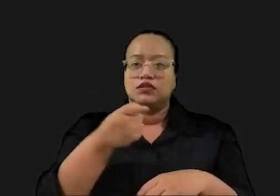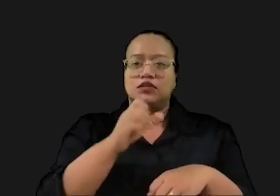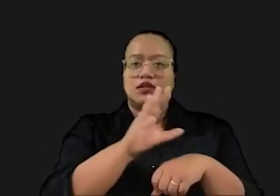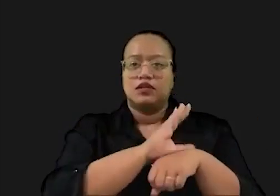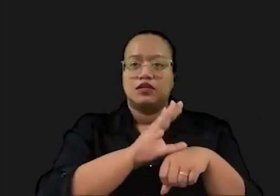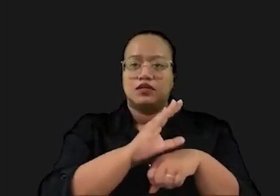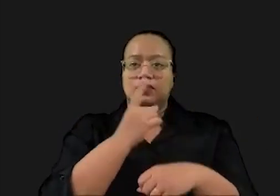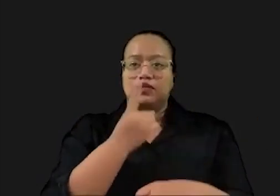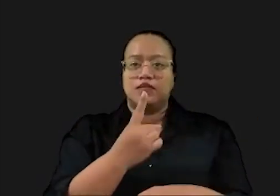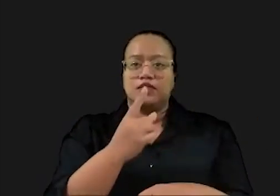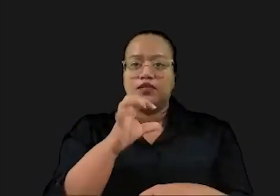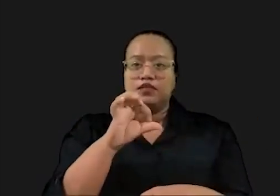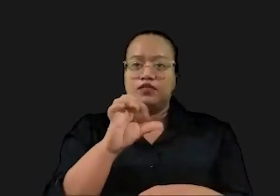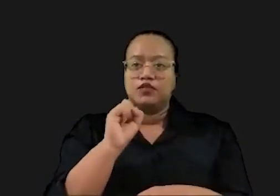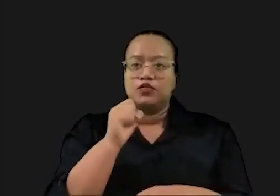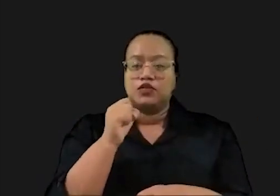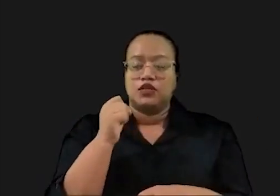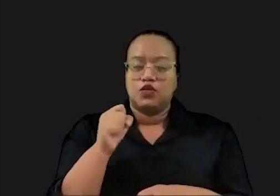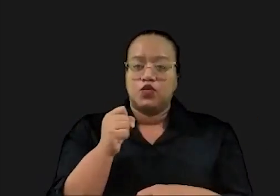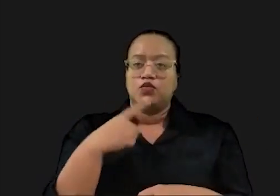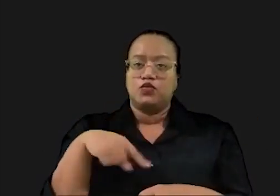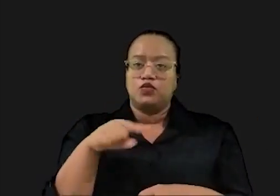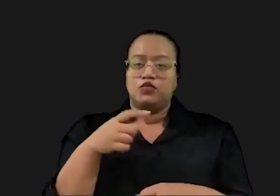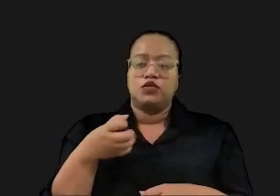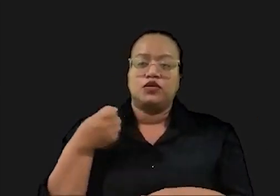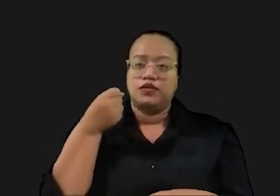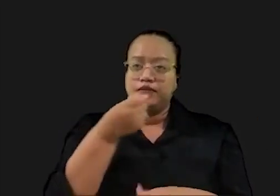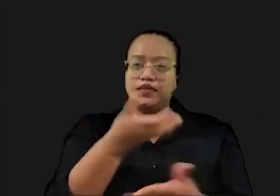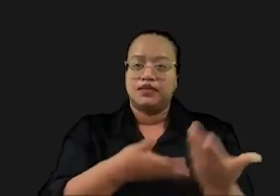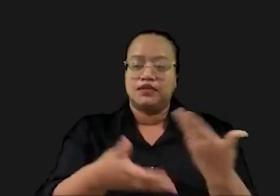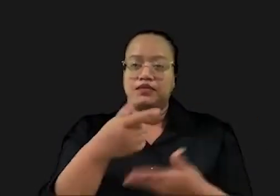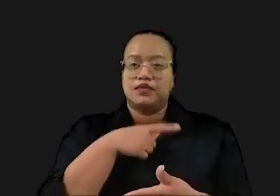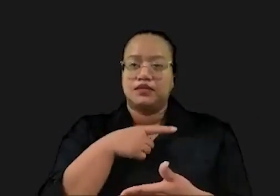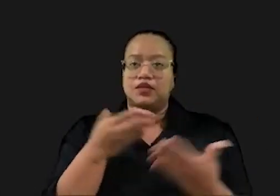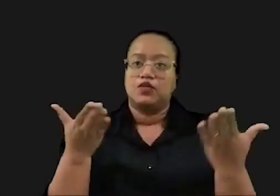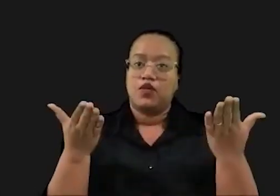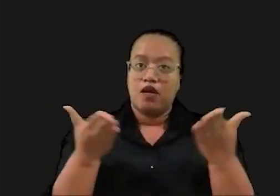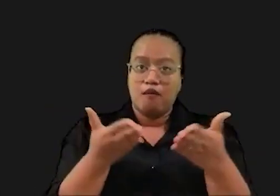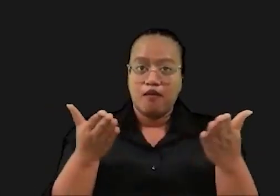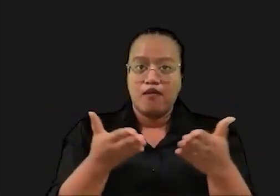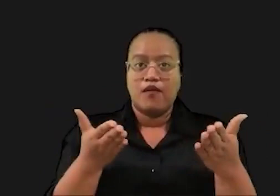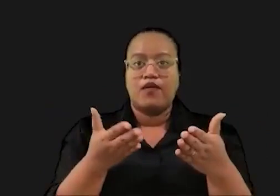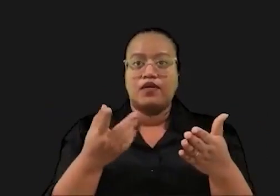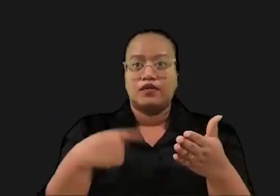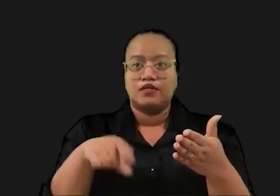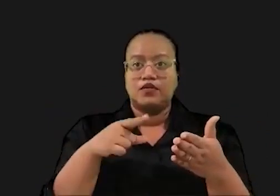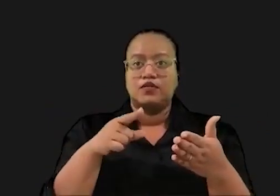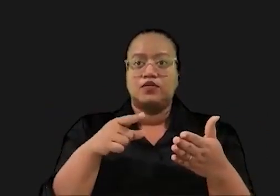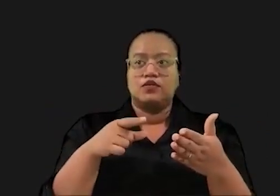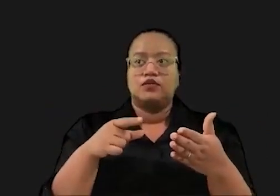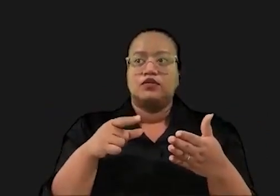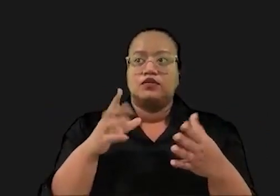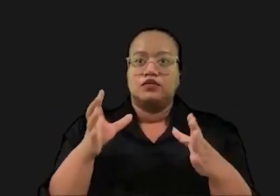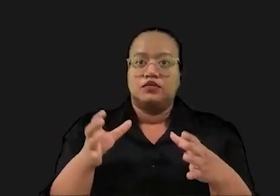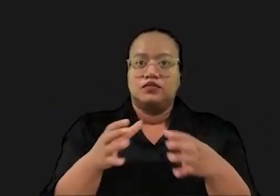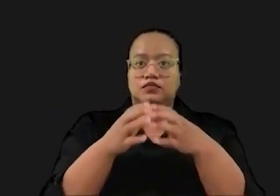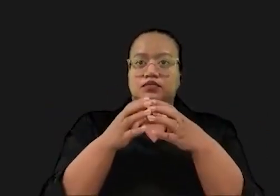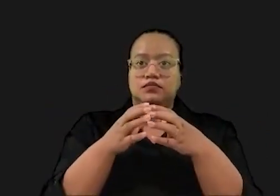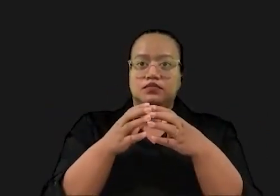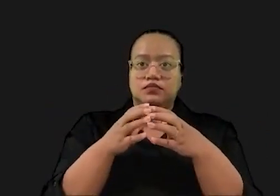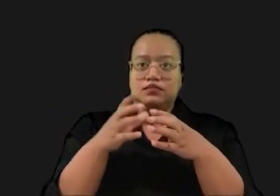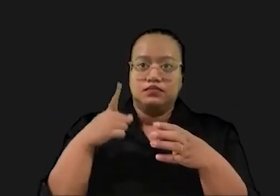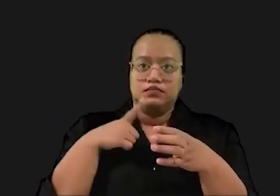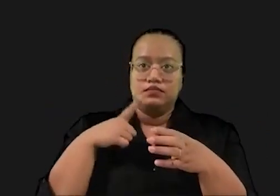1988. Então, nós agora estamos, né, com o timão. Então, nós não podemos